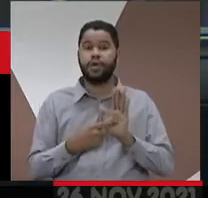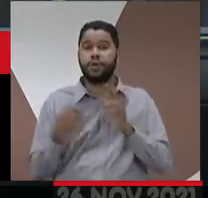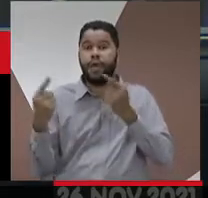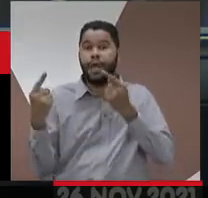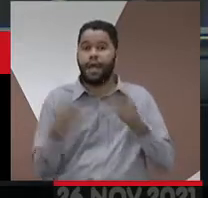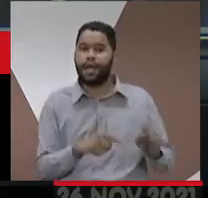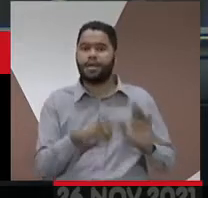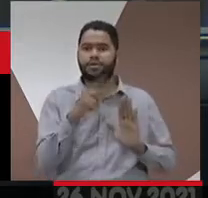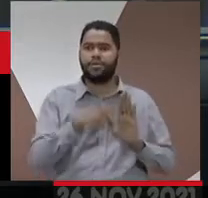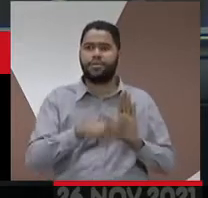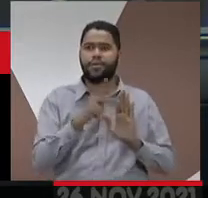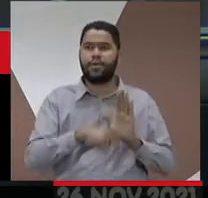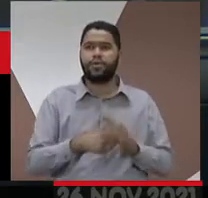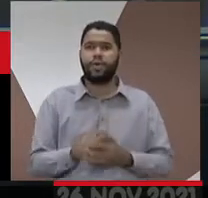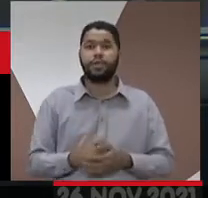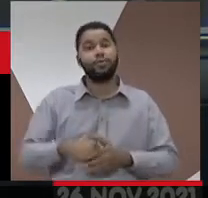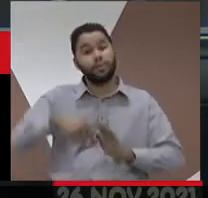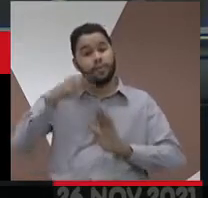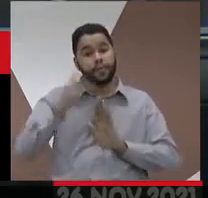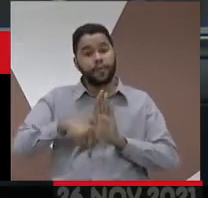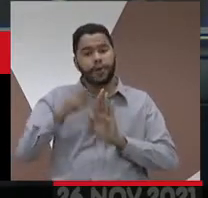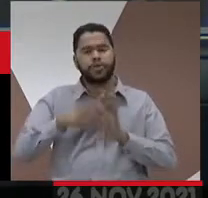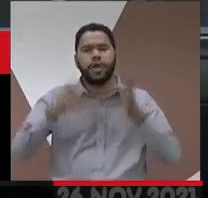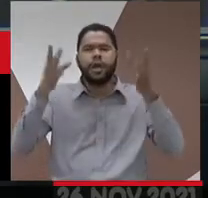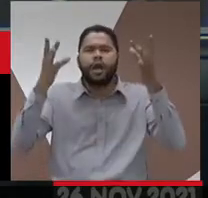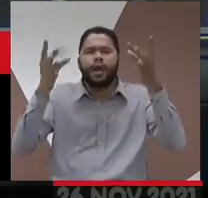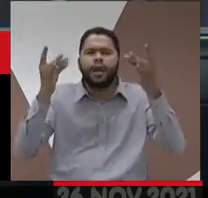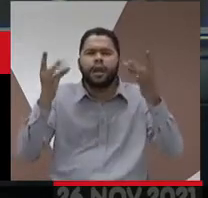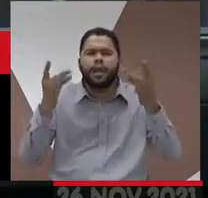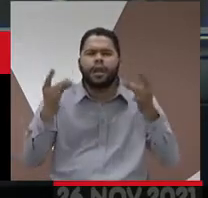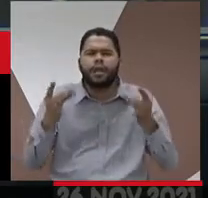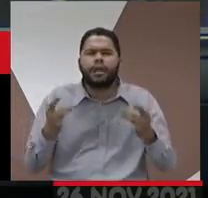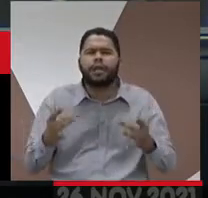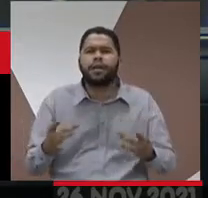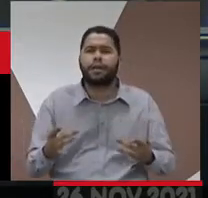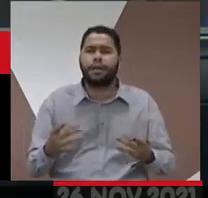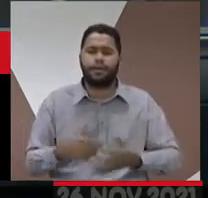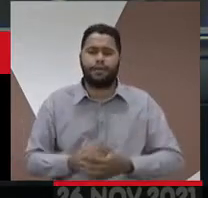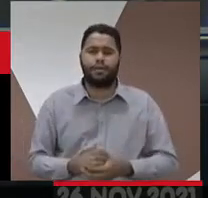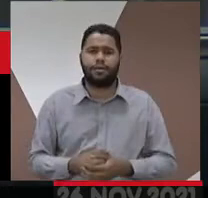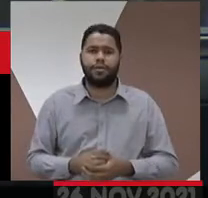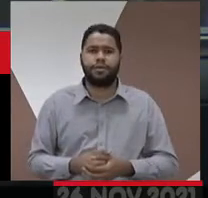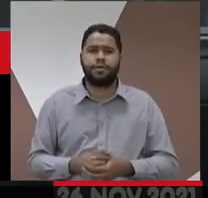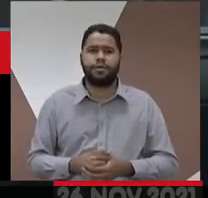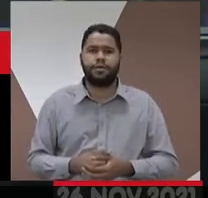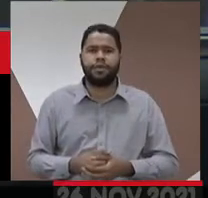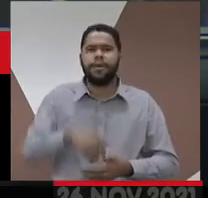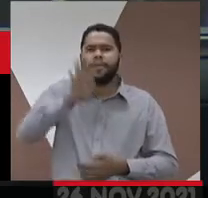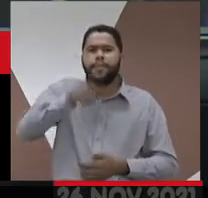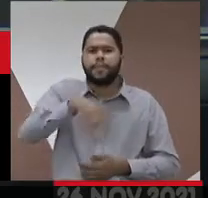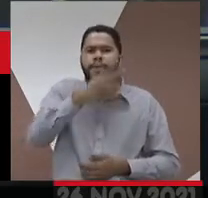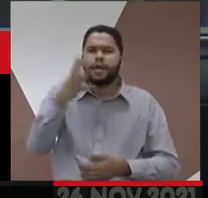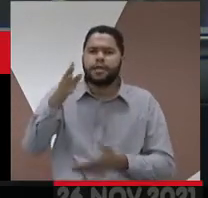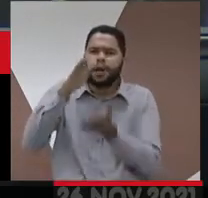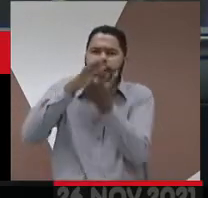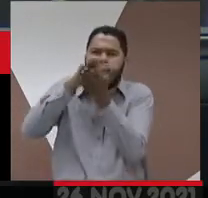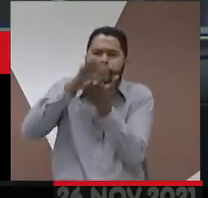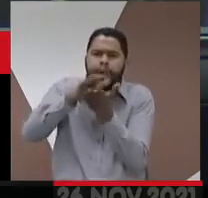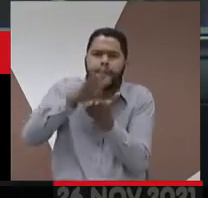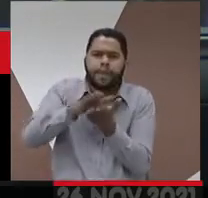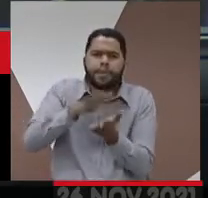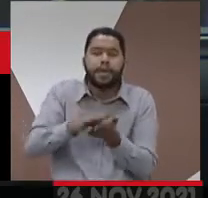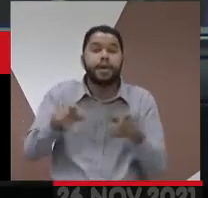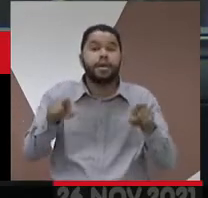anteprojeto, projeto, detalhamento de projeto, planilha de custo